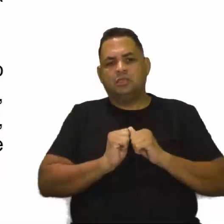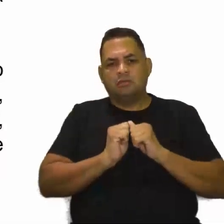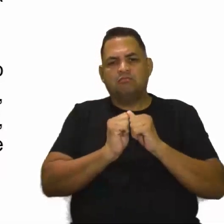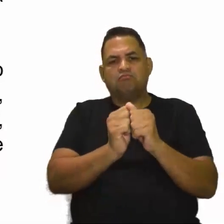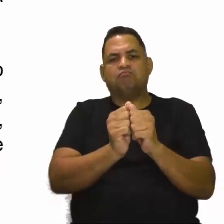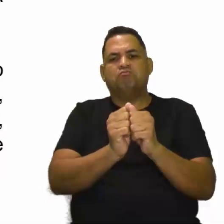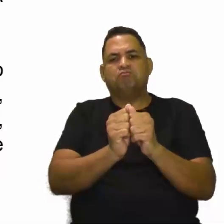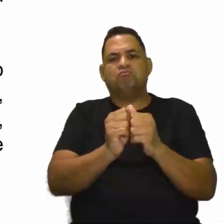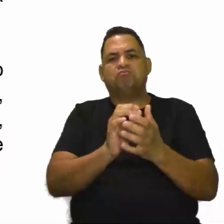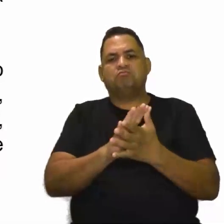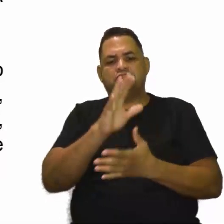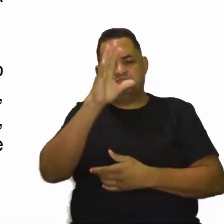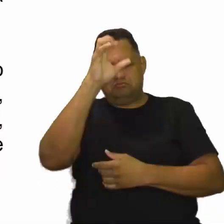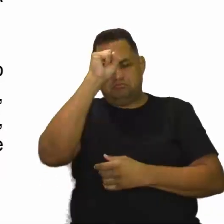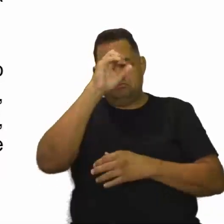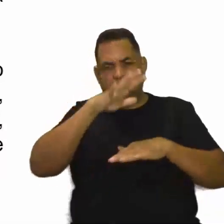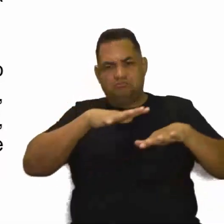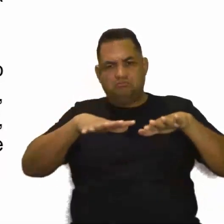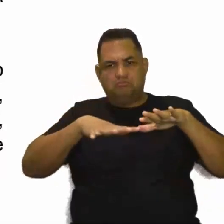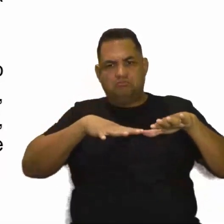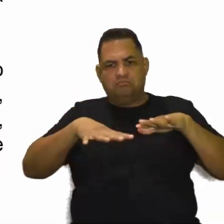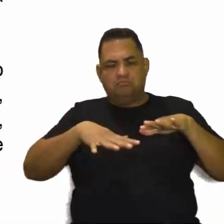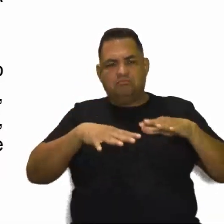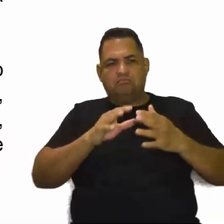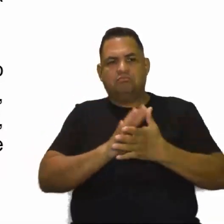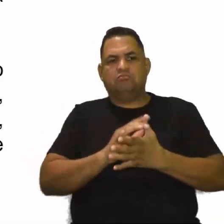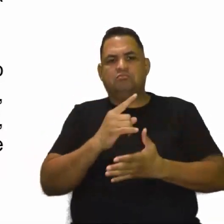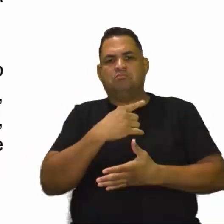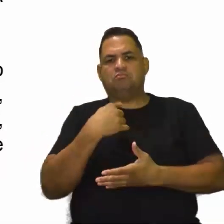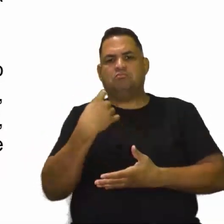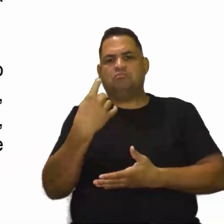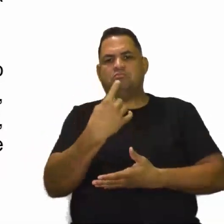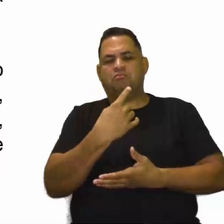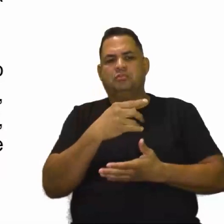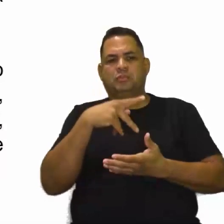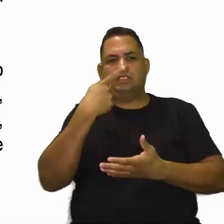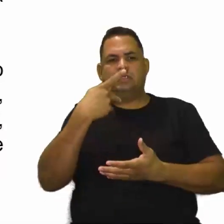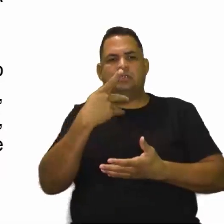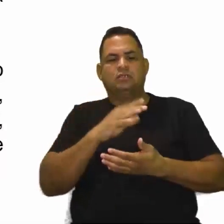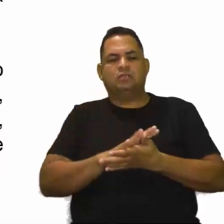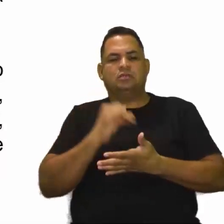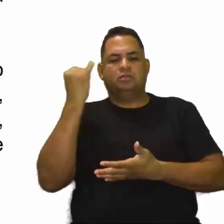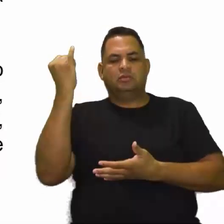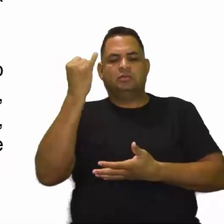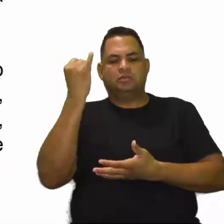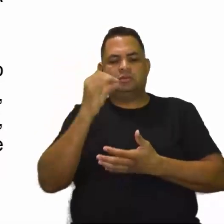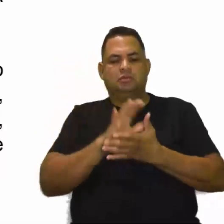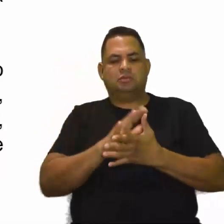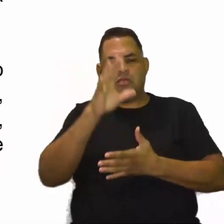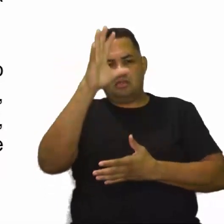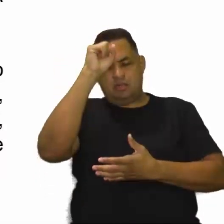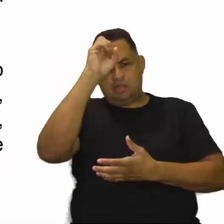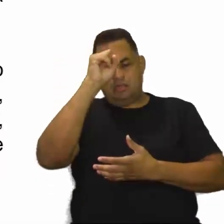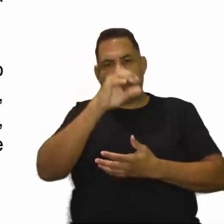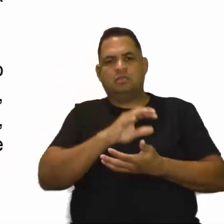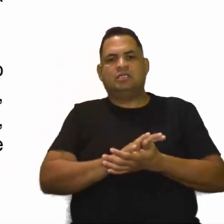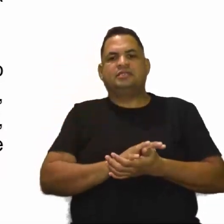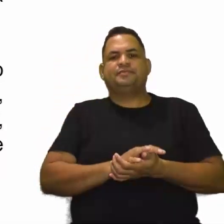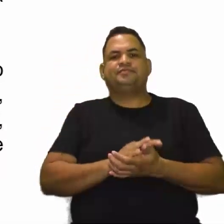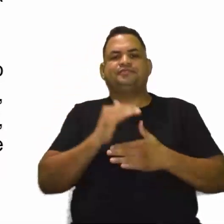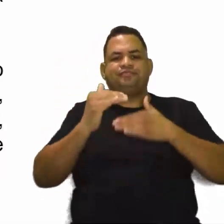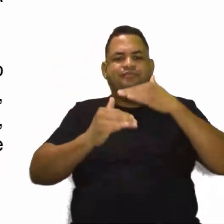e acompanhamento de aprendizagens motoras. Nós falamos sobre a importância da avaliação física, né, na aprendizagem,